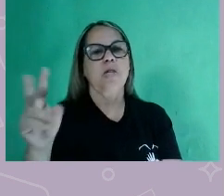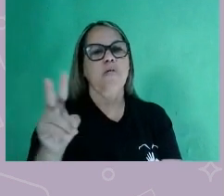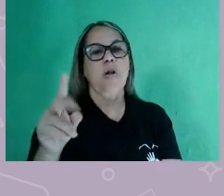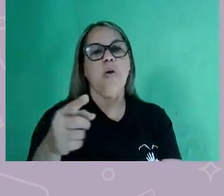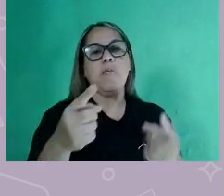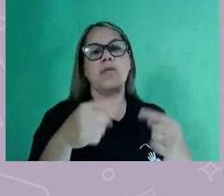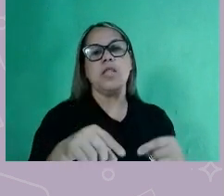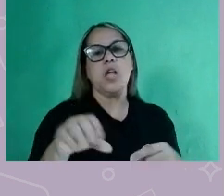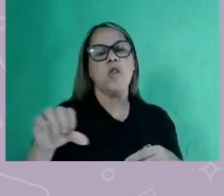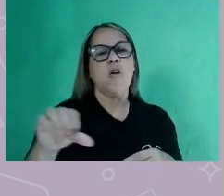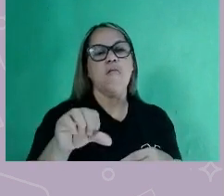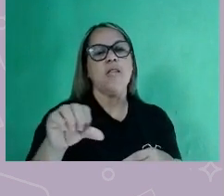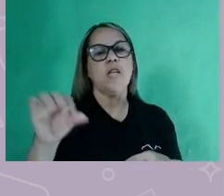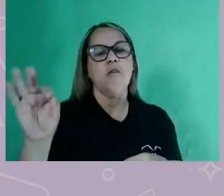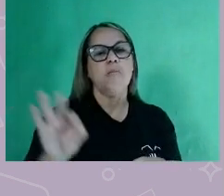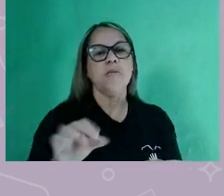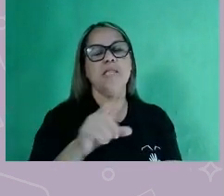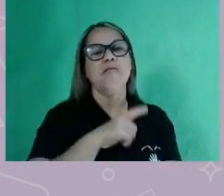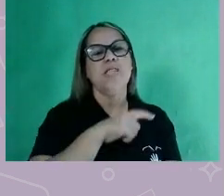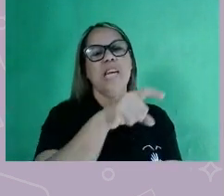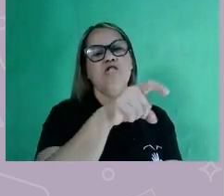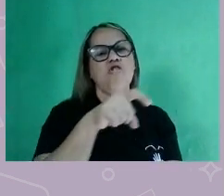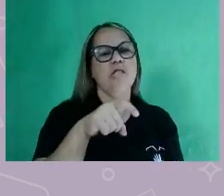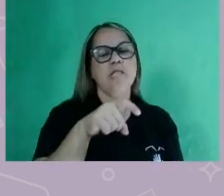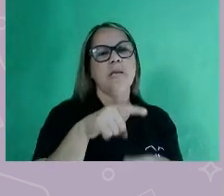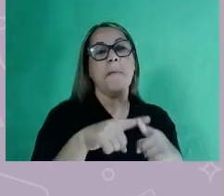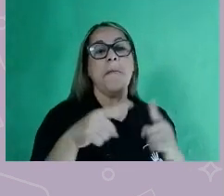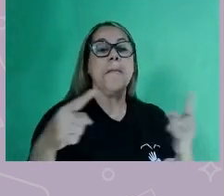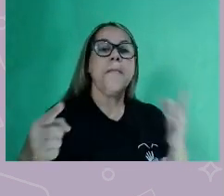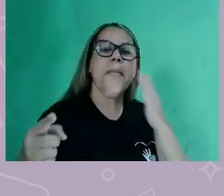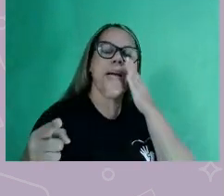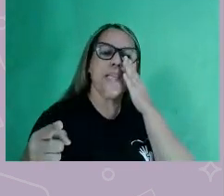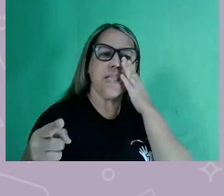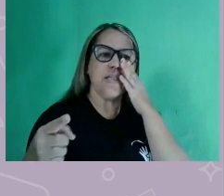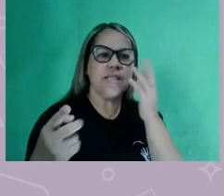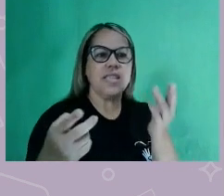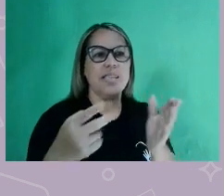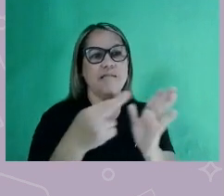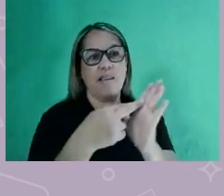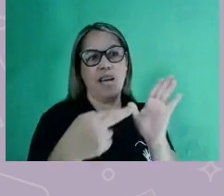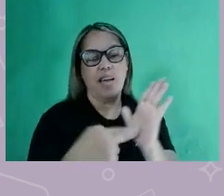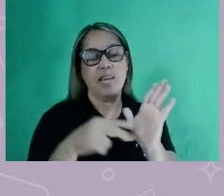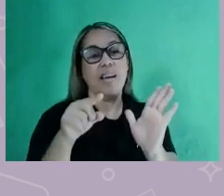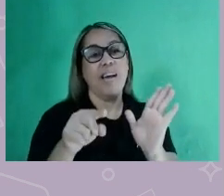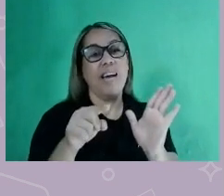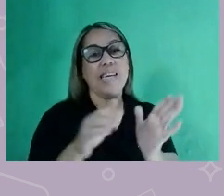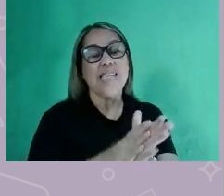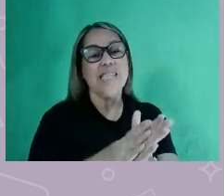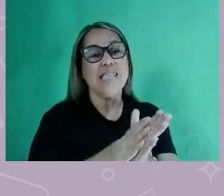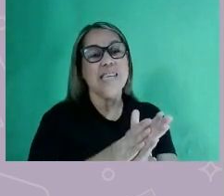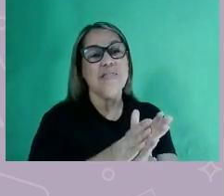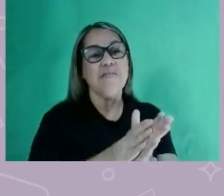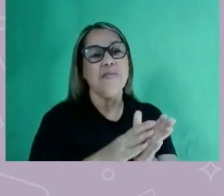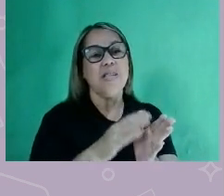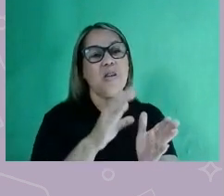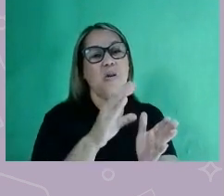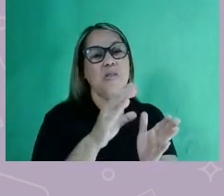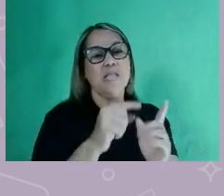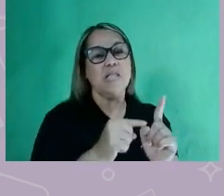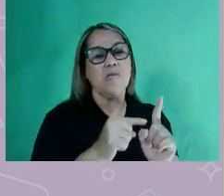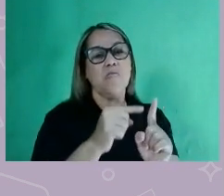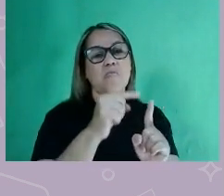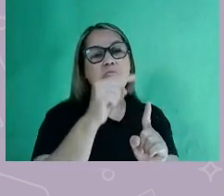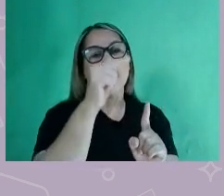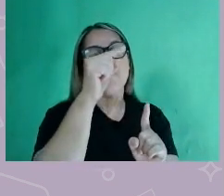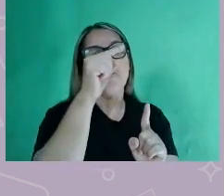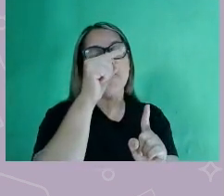99% eu vou ter X só que nessa regra a concentração cresce nesse sentido